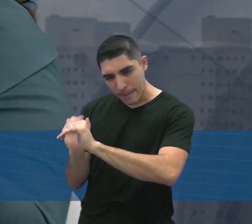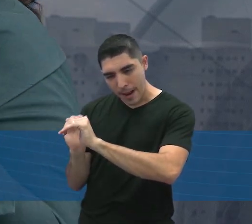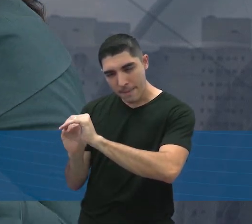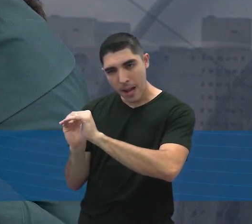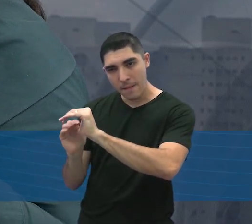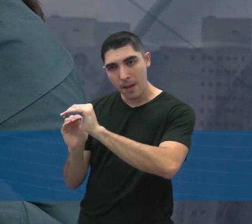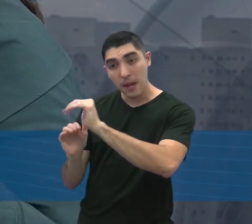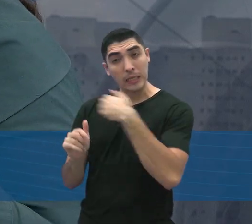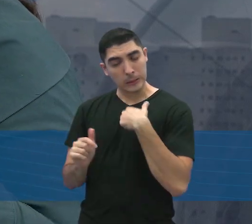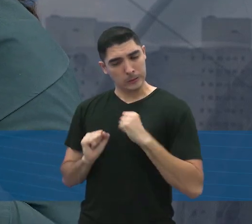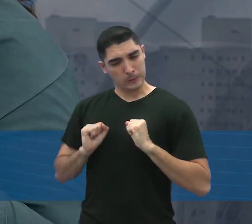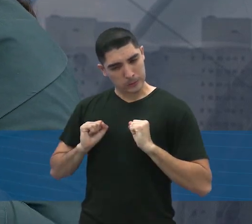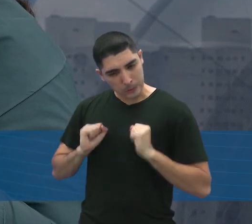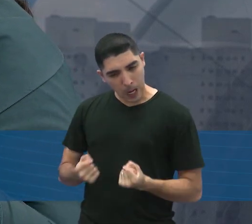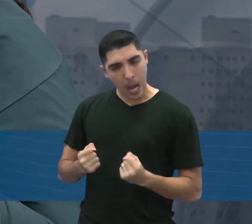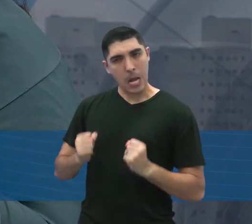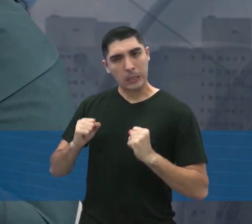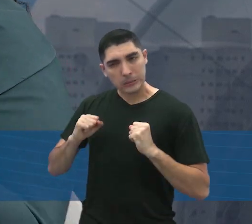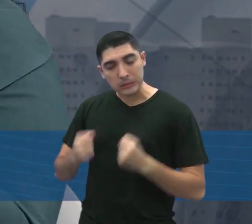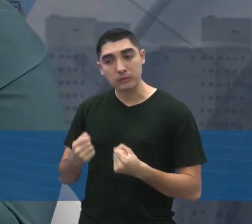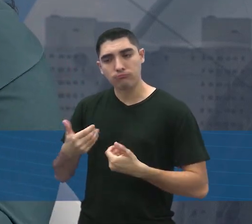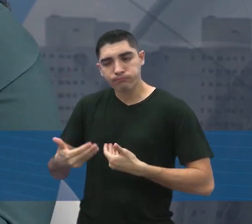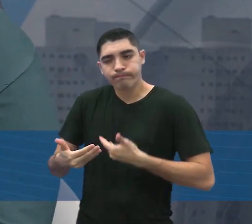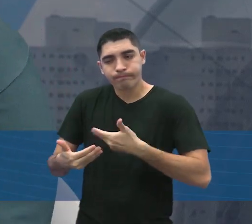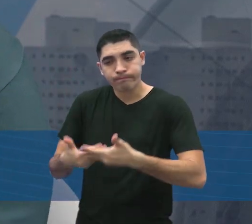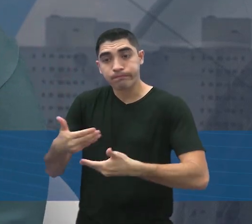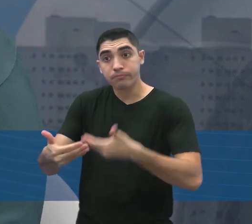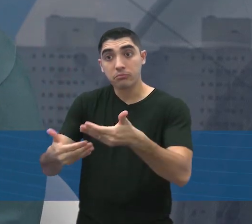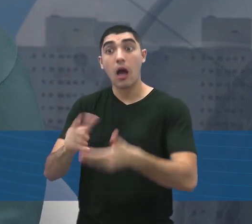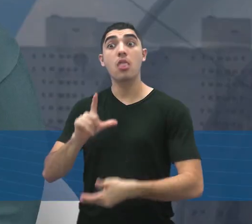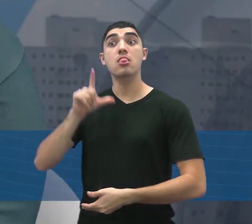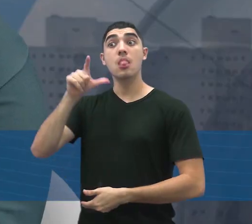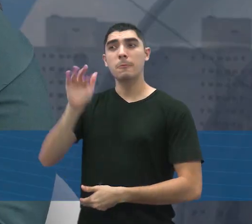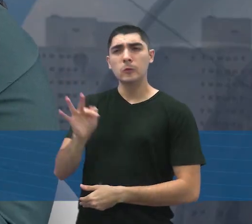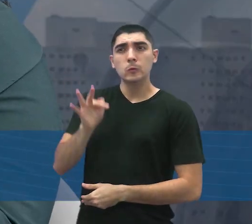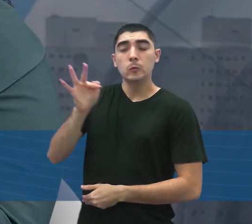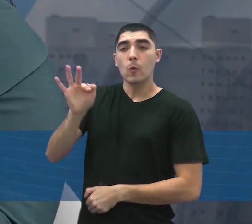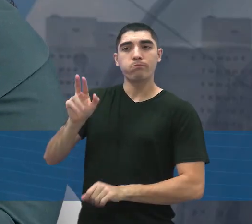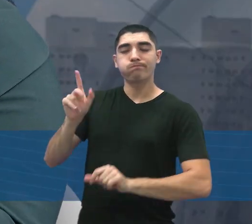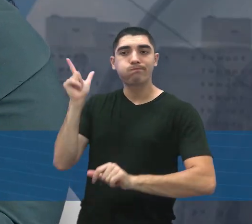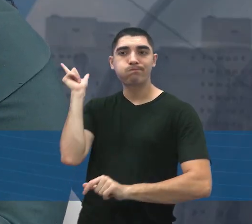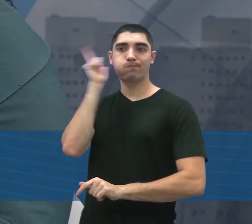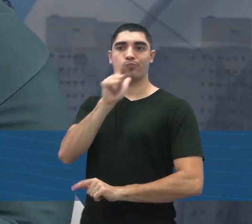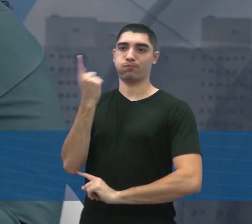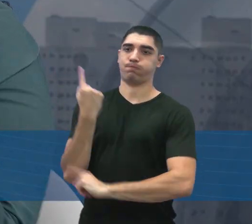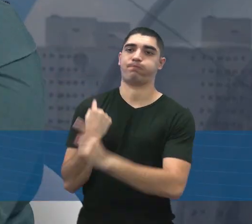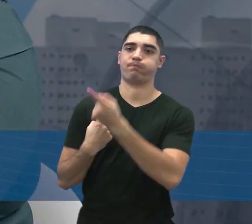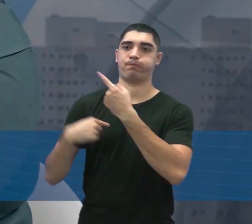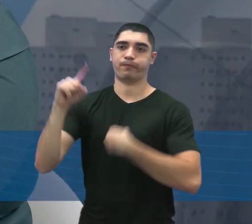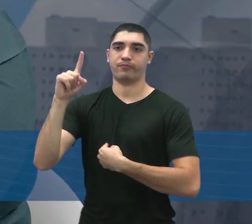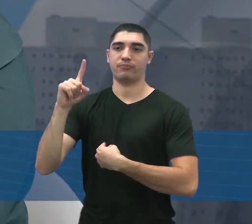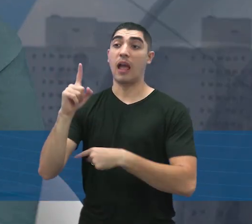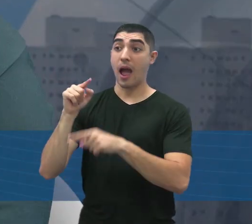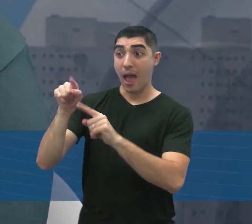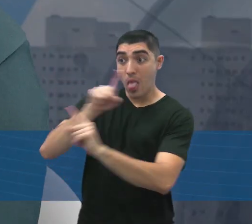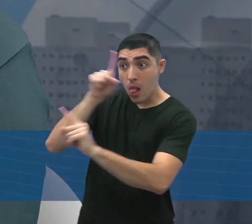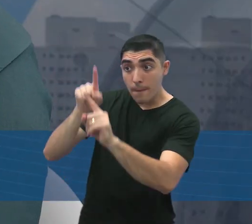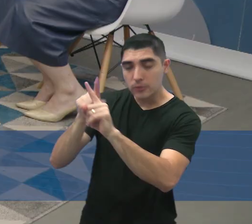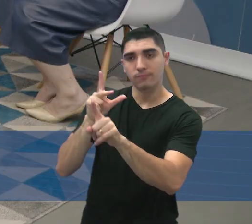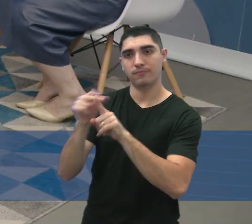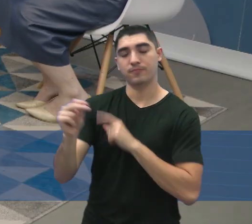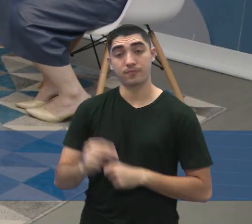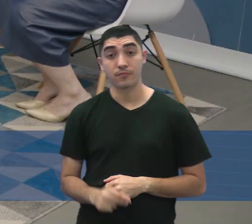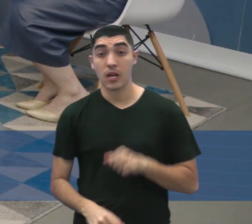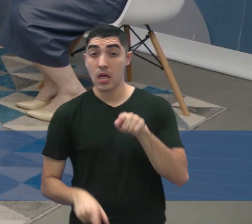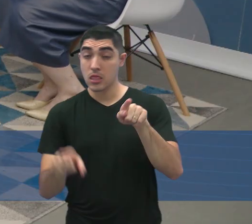esse esforço que eu faço de início, ele fará grande diferença aqui para onde eu quero efetivamente chegar. Lógico que